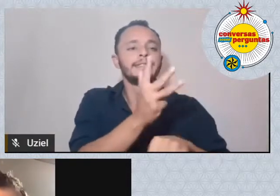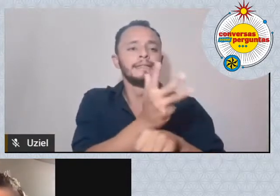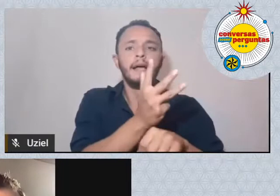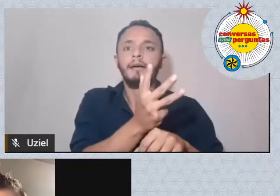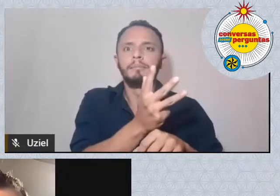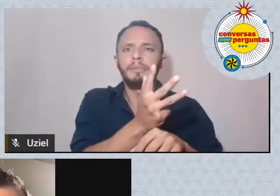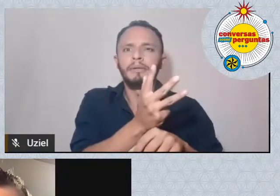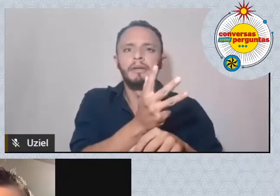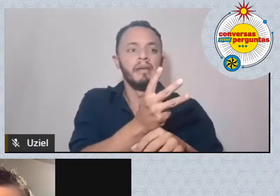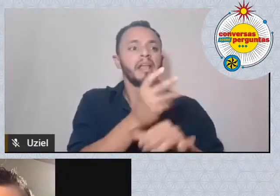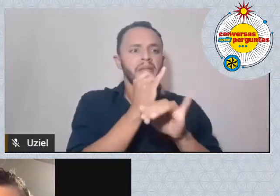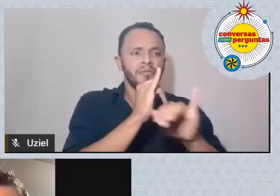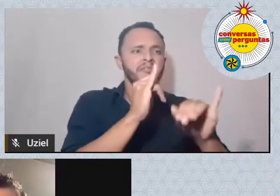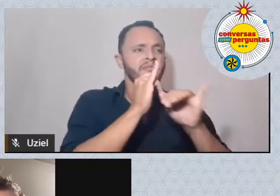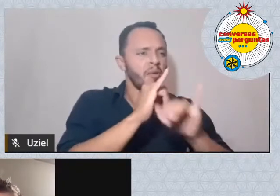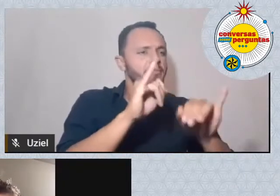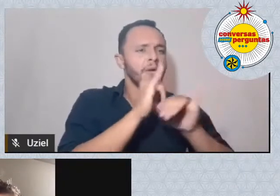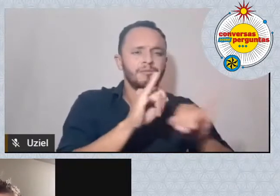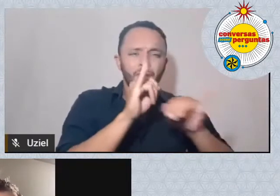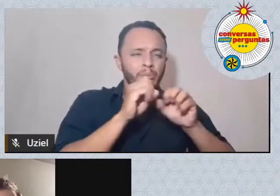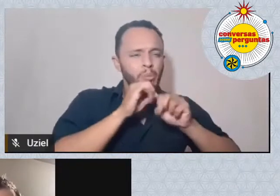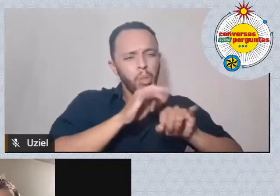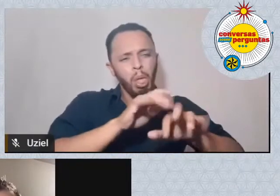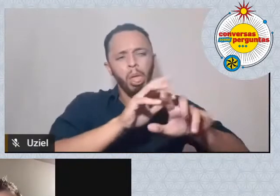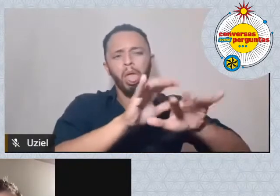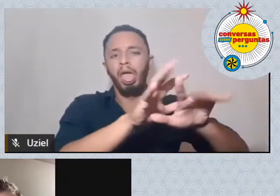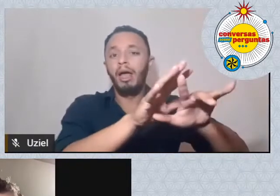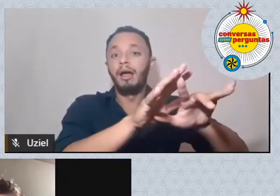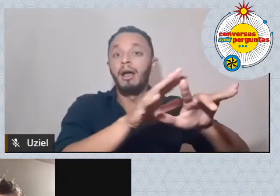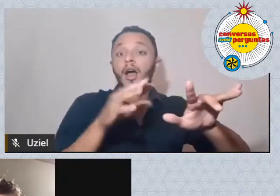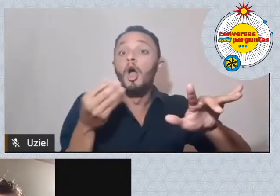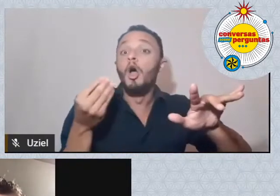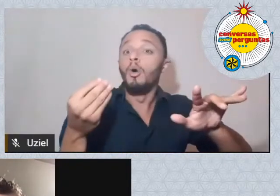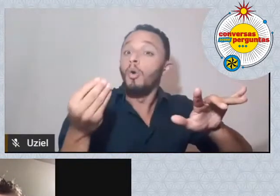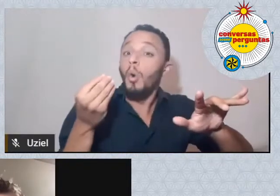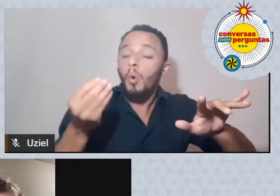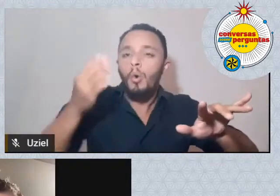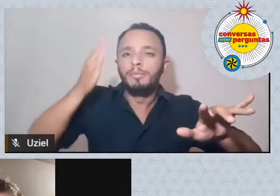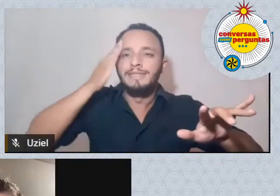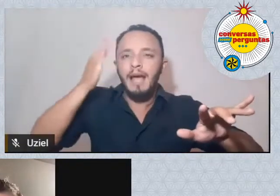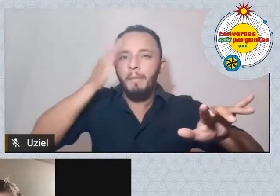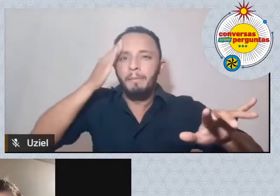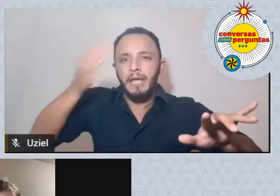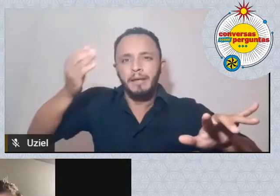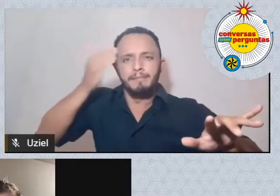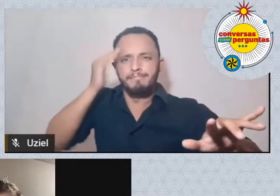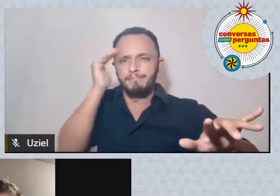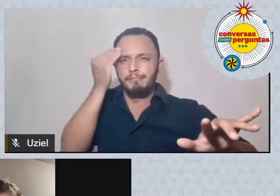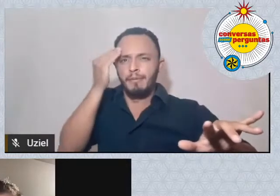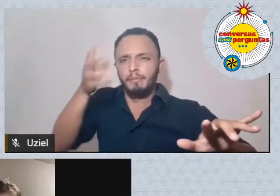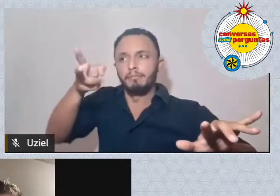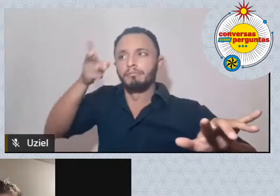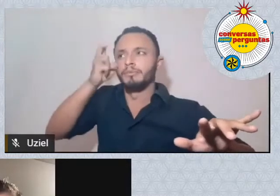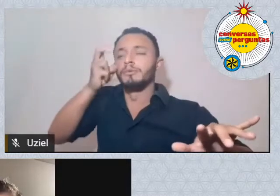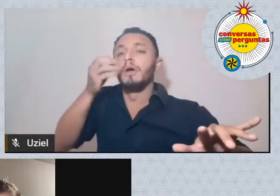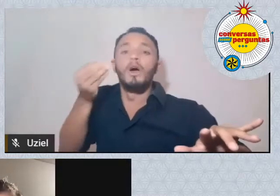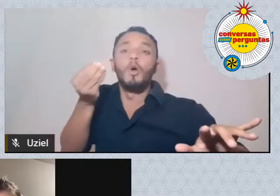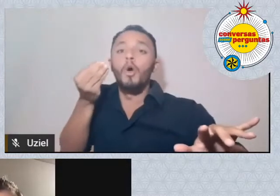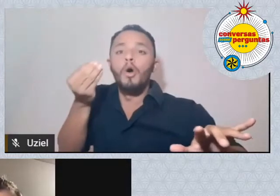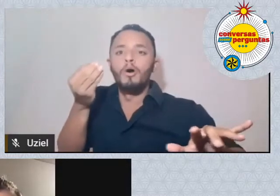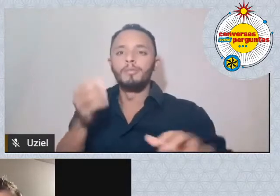Boa pergunta, né? Ela está fazendo uma alusão a uma expressão do